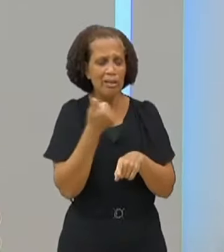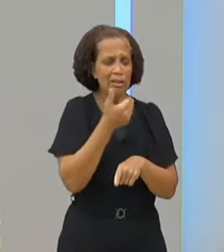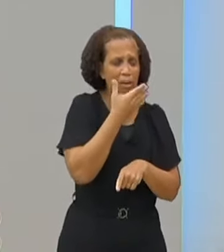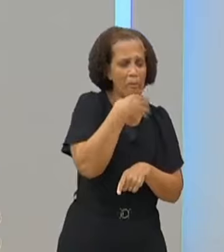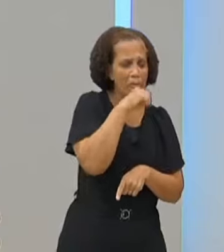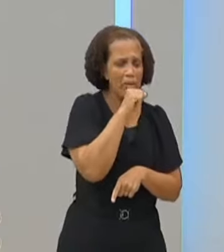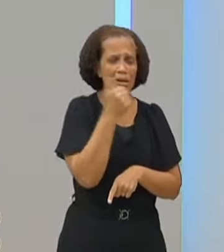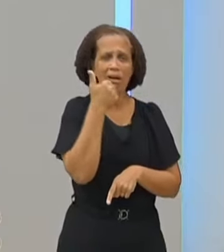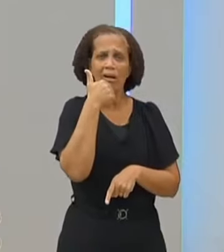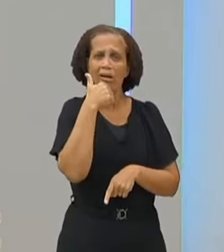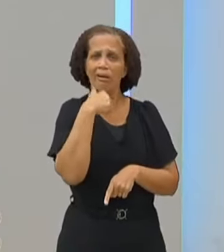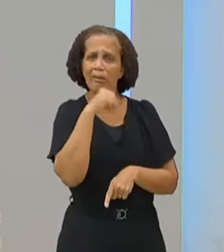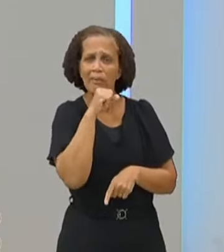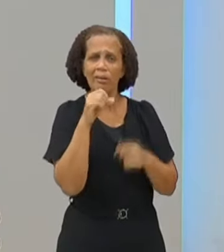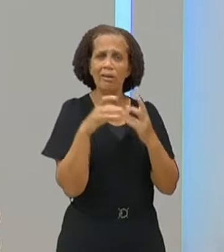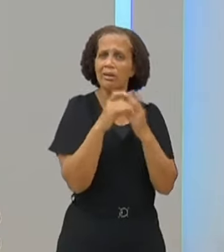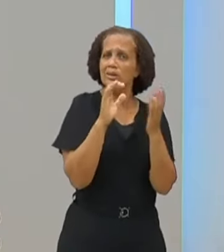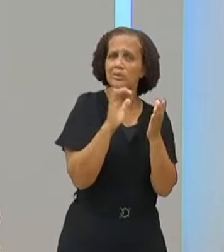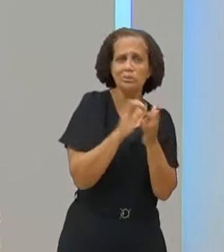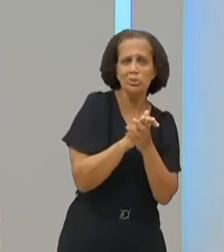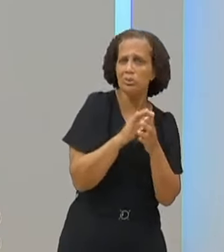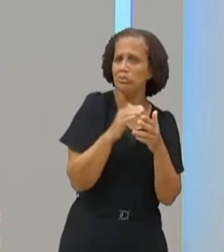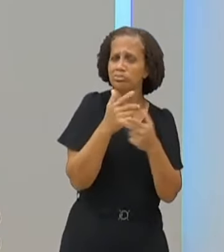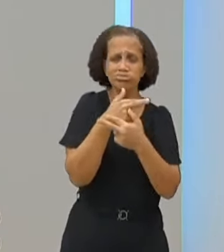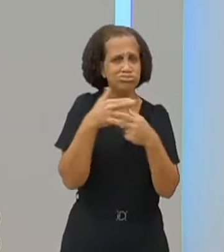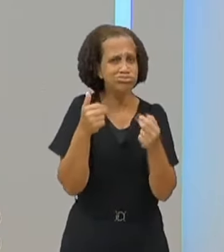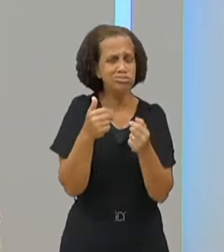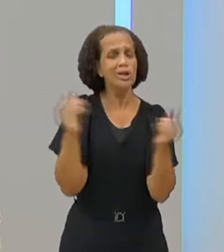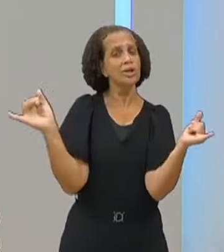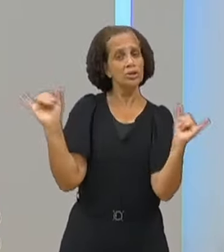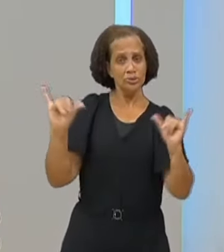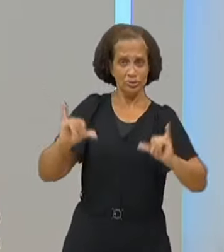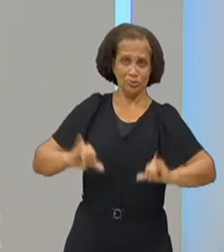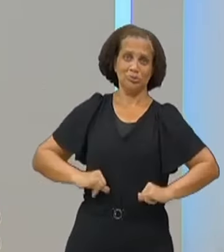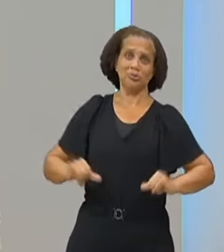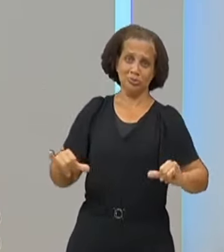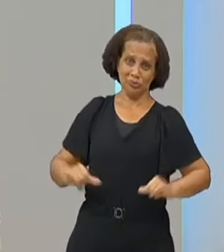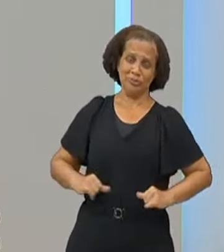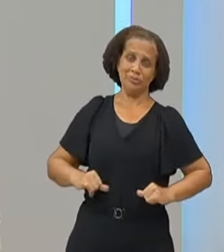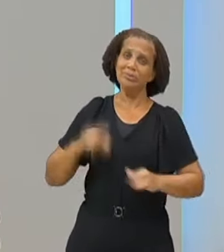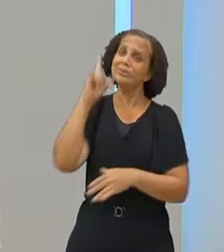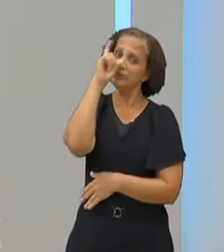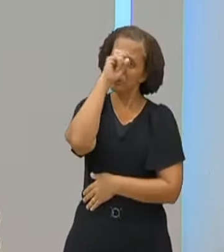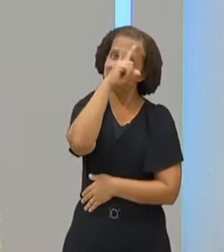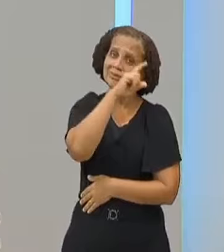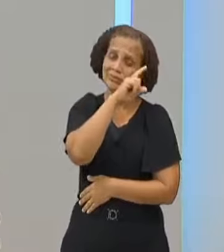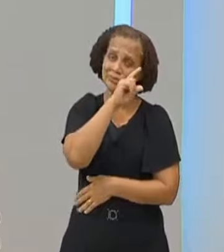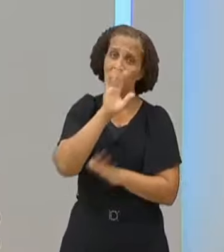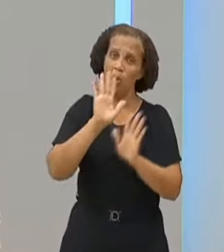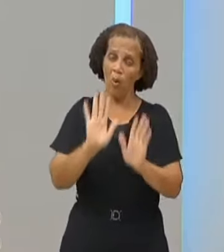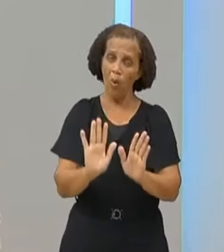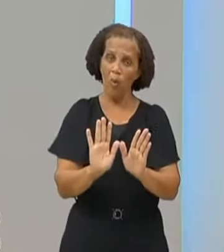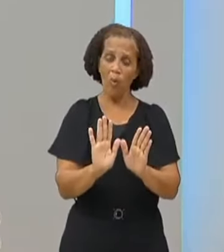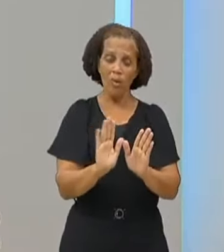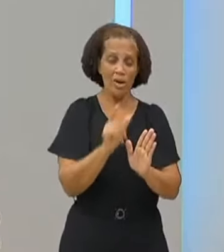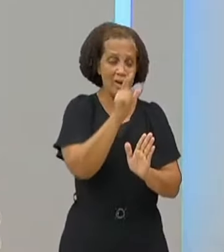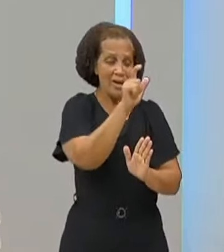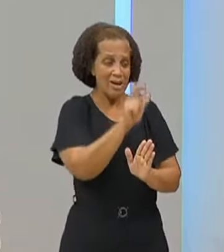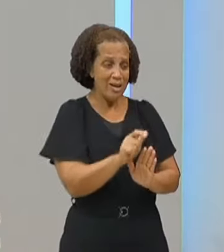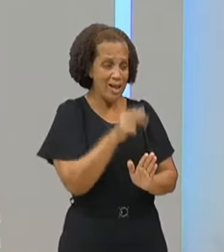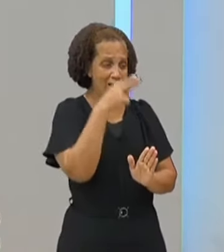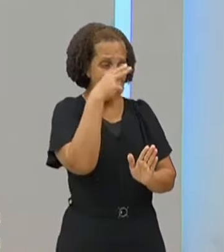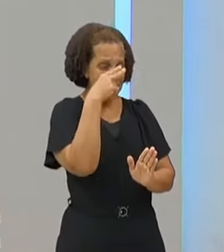uma esposa, de um esposo. Sofrimento tão difícil. Então não só é o cristão